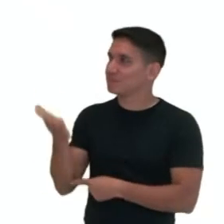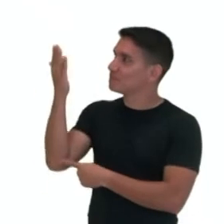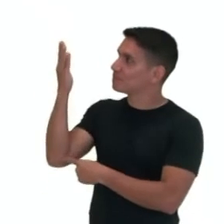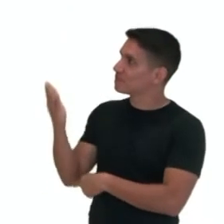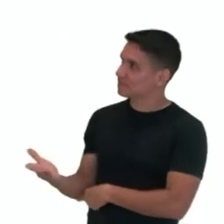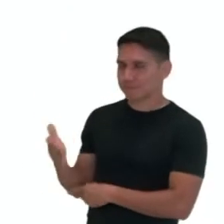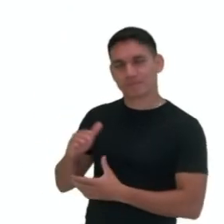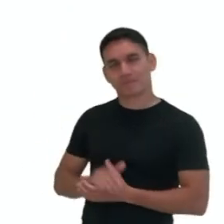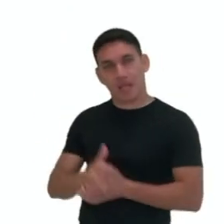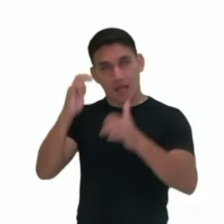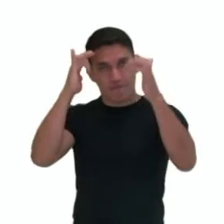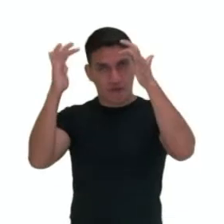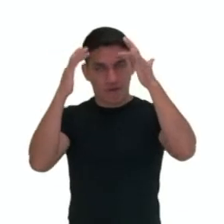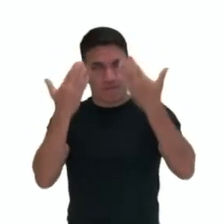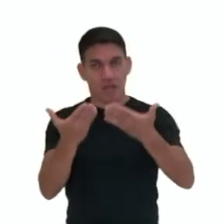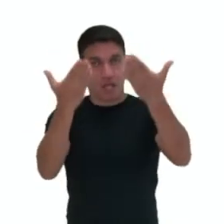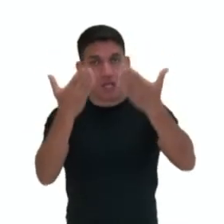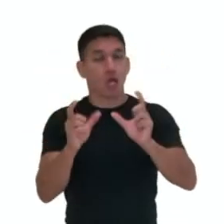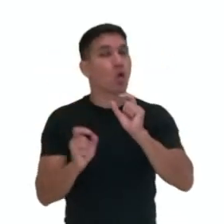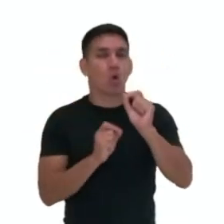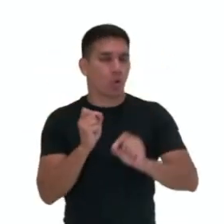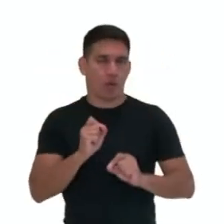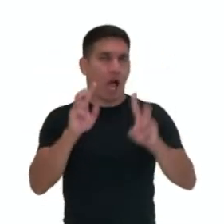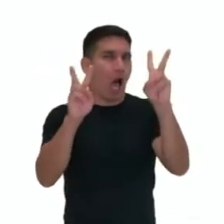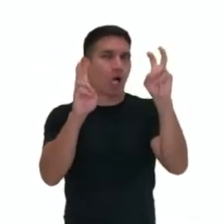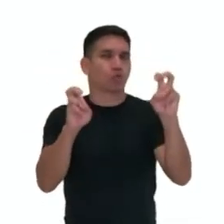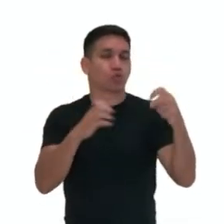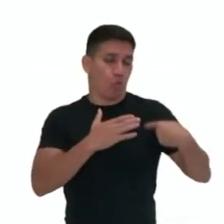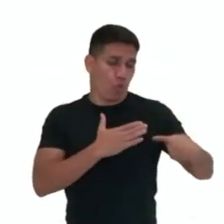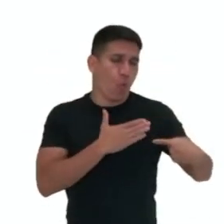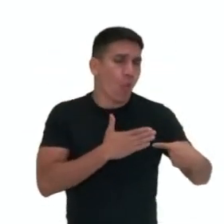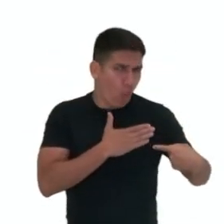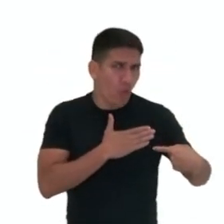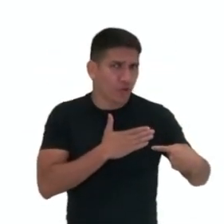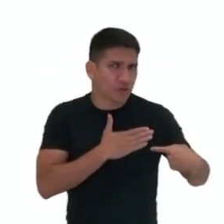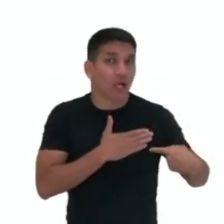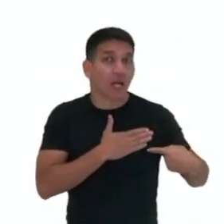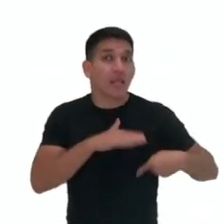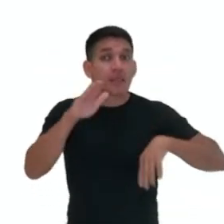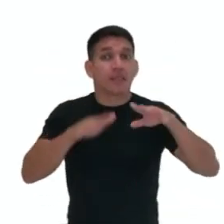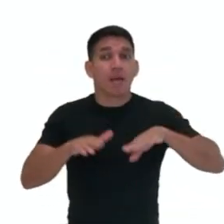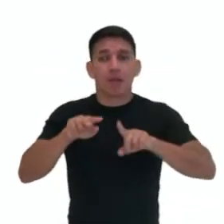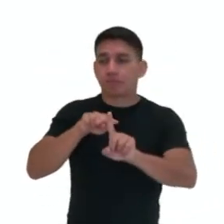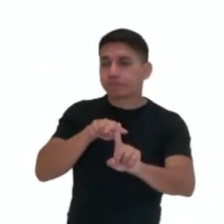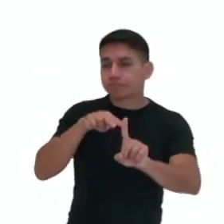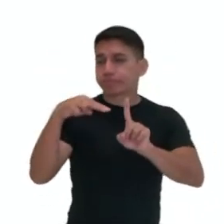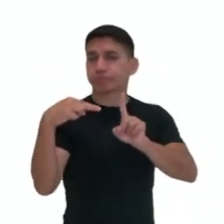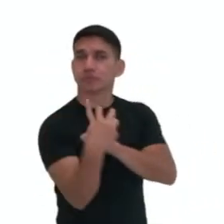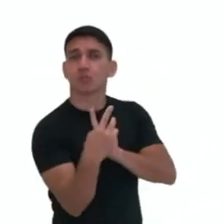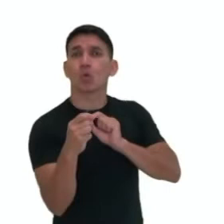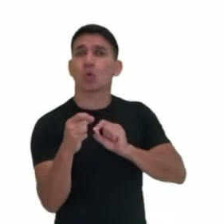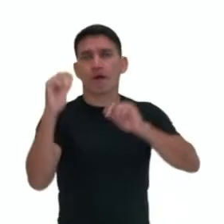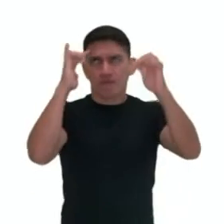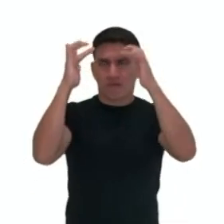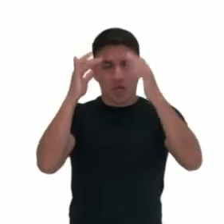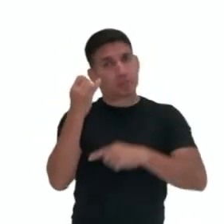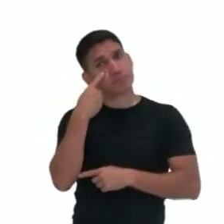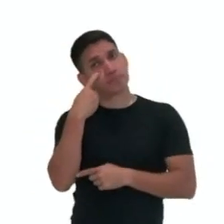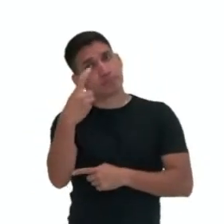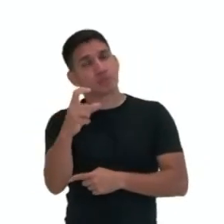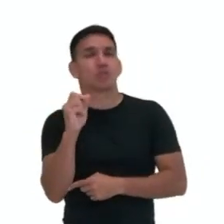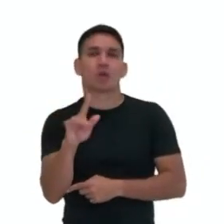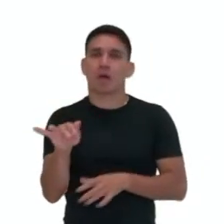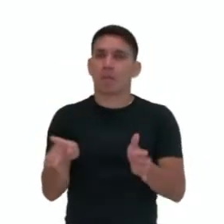de reflexão. A questão do gosto mobilizou reflexões e concepções filosóficas muito interessantes.